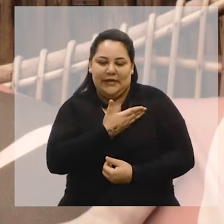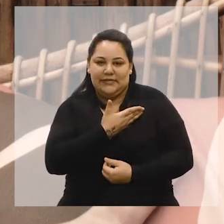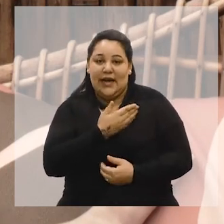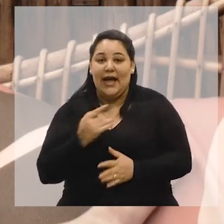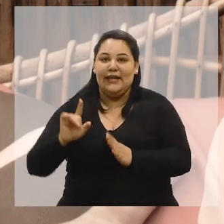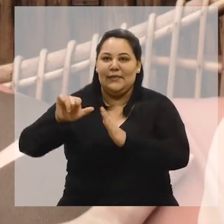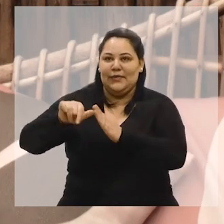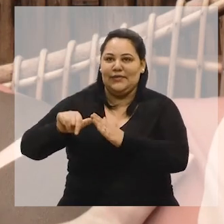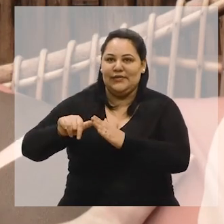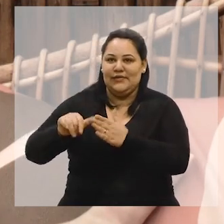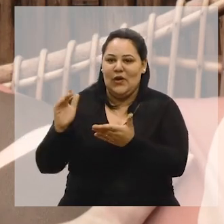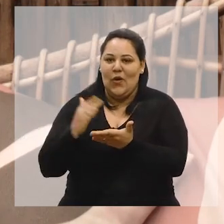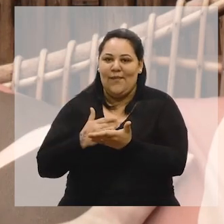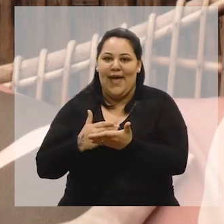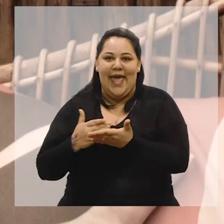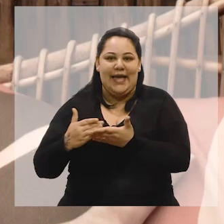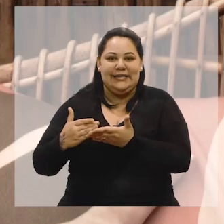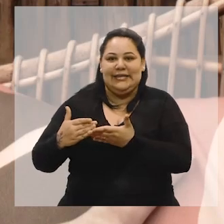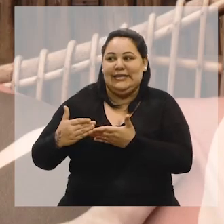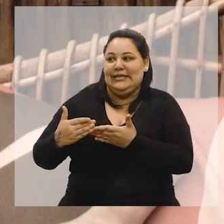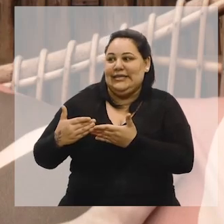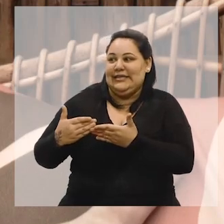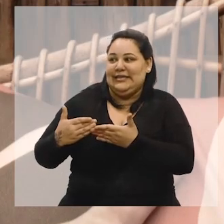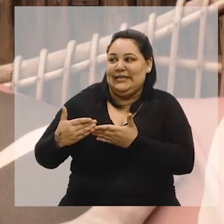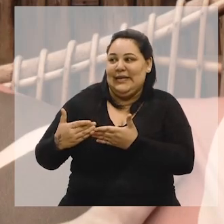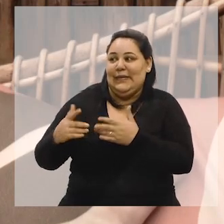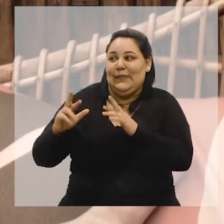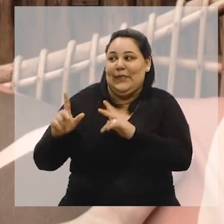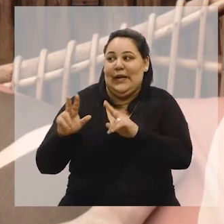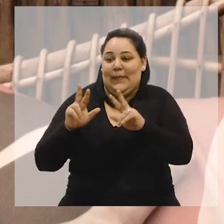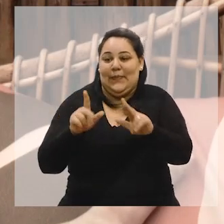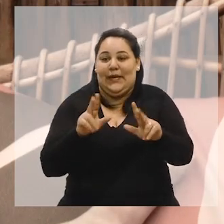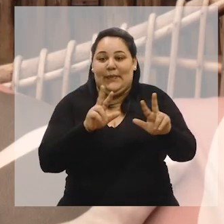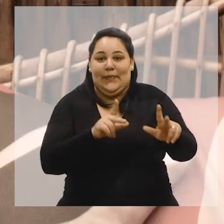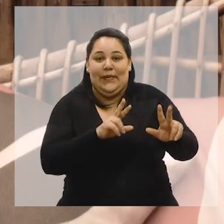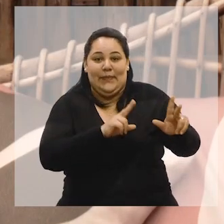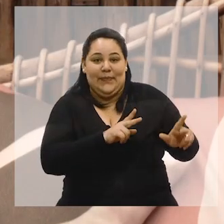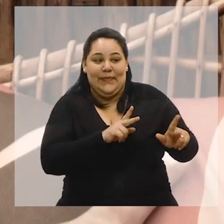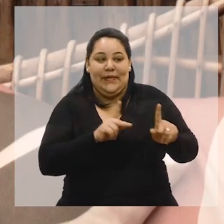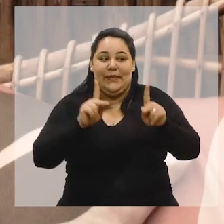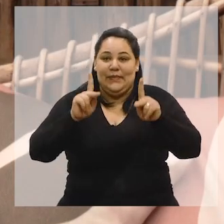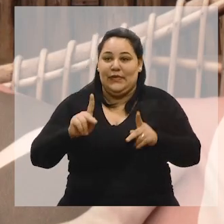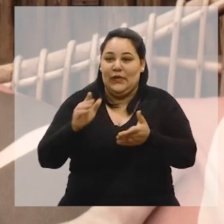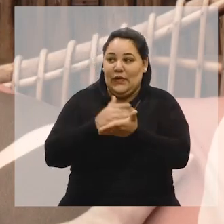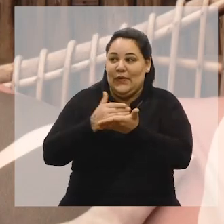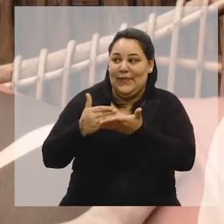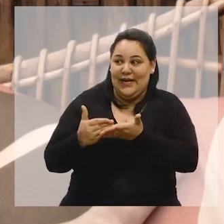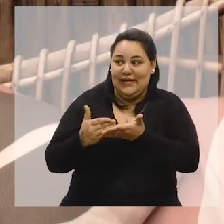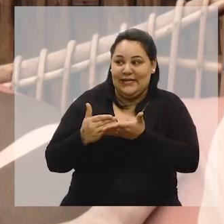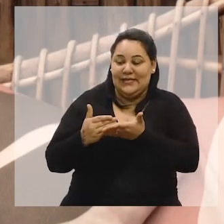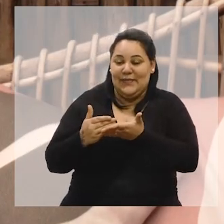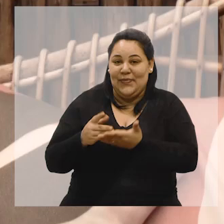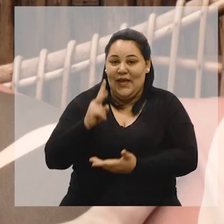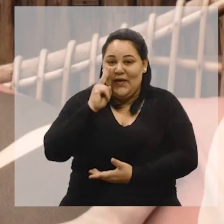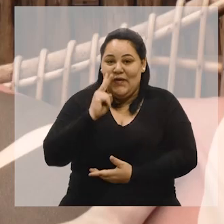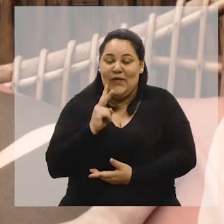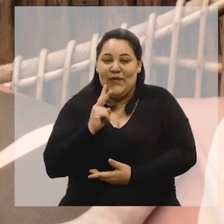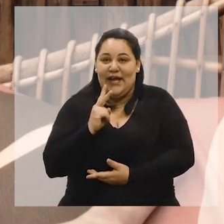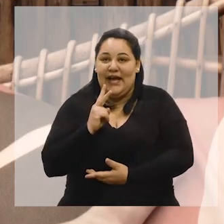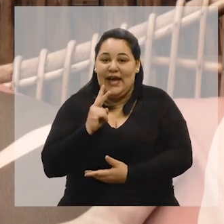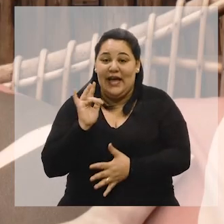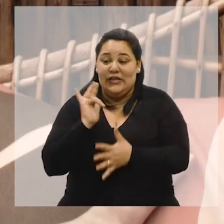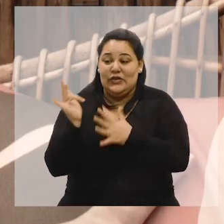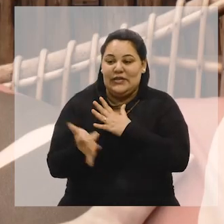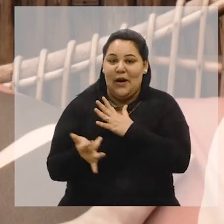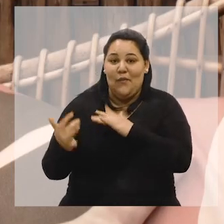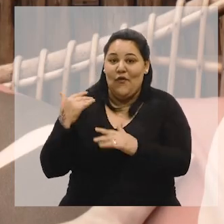né? Aí depois começa a funilar, as pessoas começam a ter olhar com outros olhos, as redes sociais